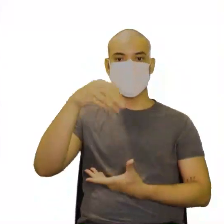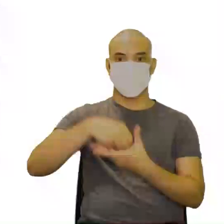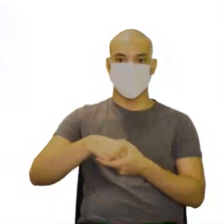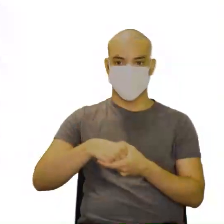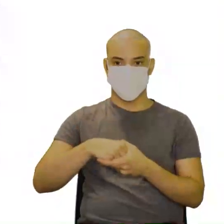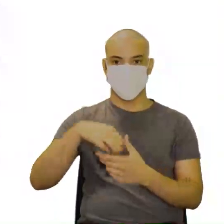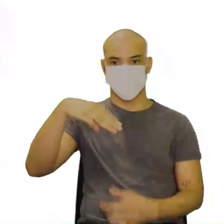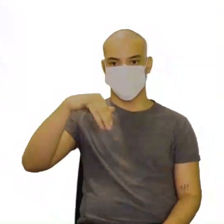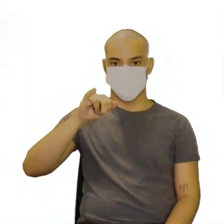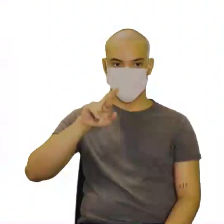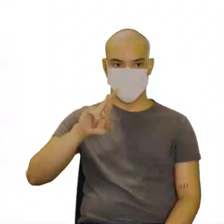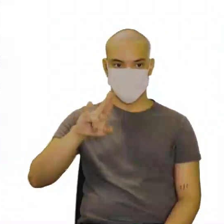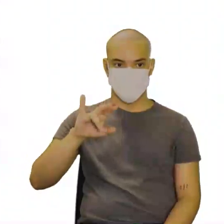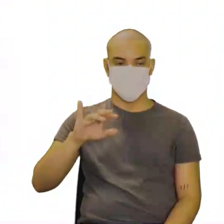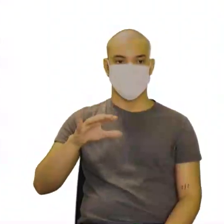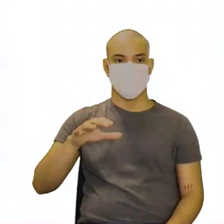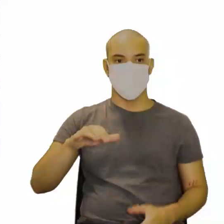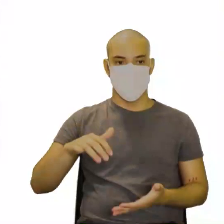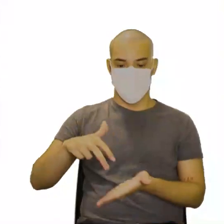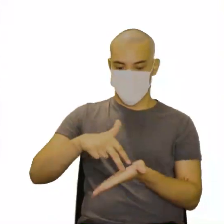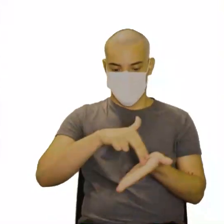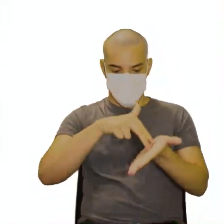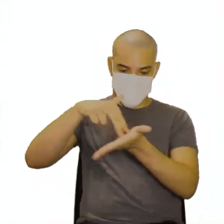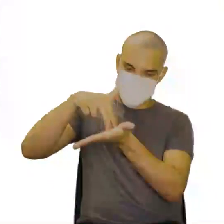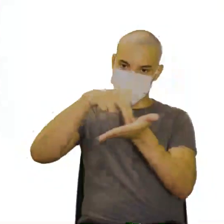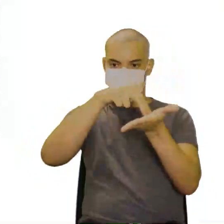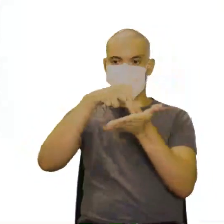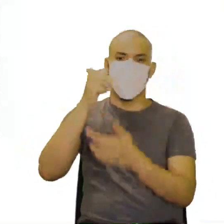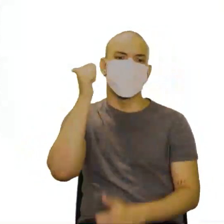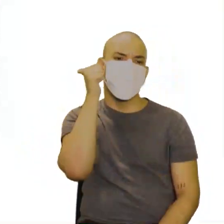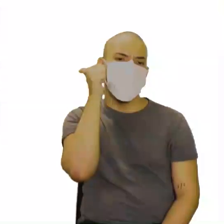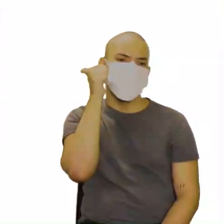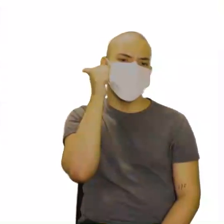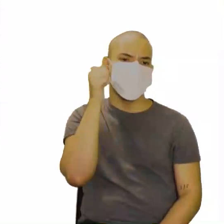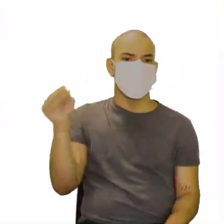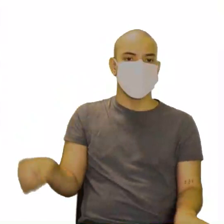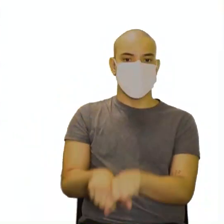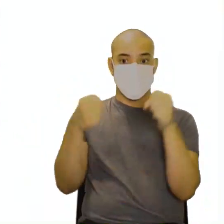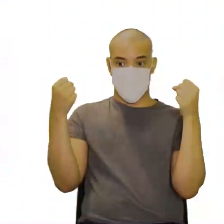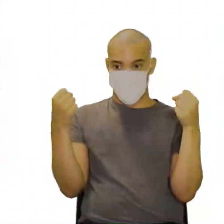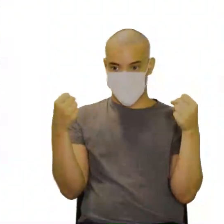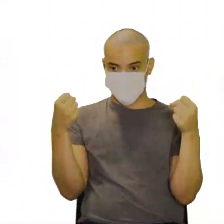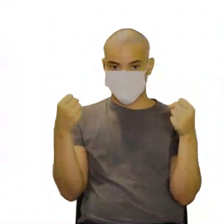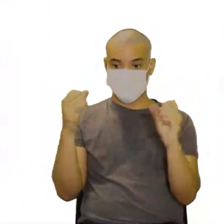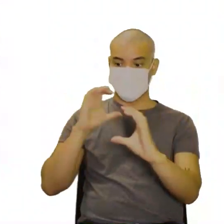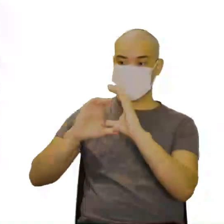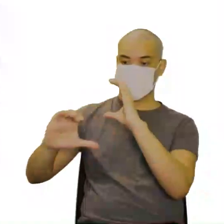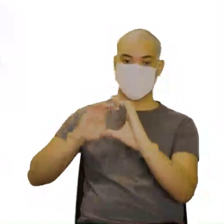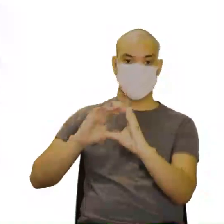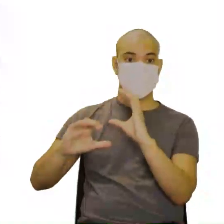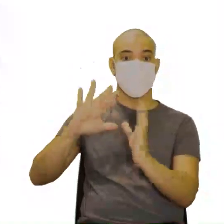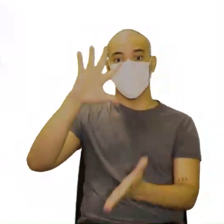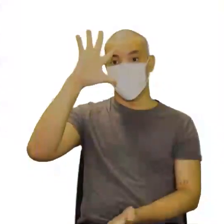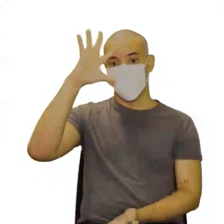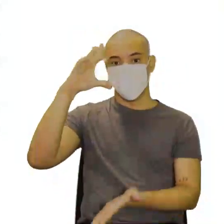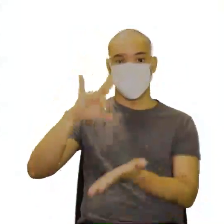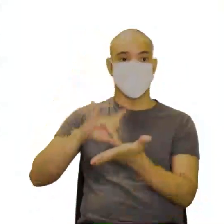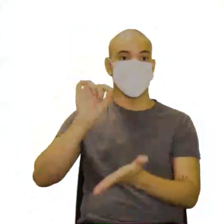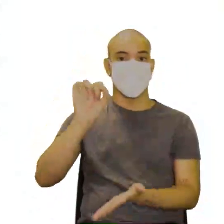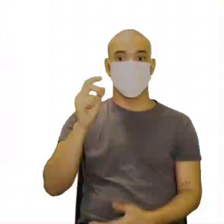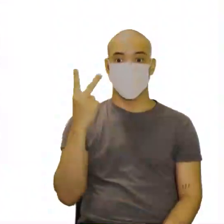Mir, quando um de seus rádios de comunicação quebrou. Ele constatou que